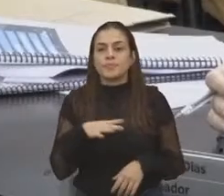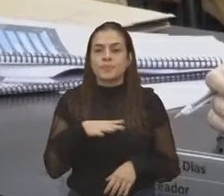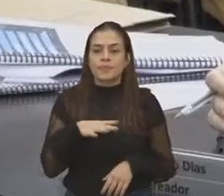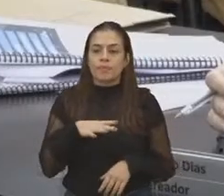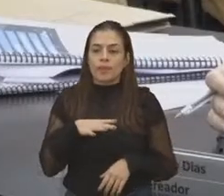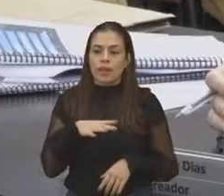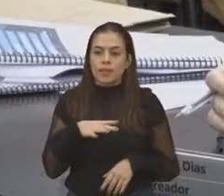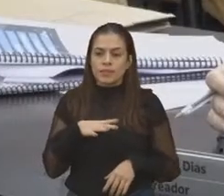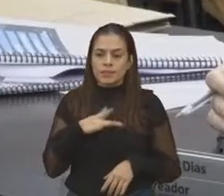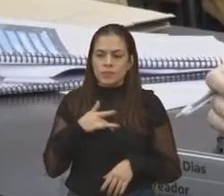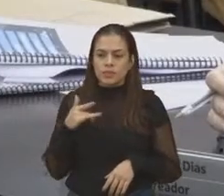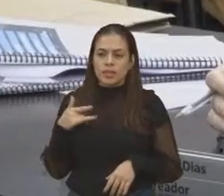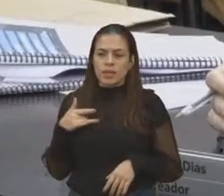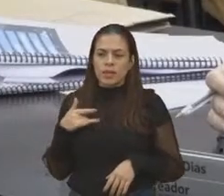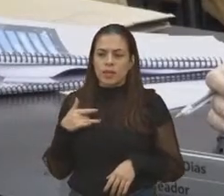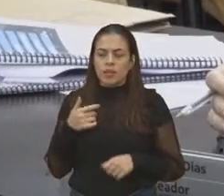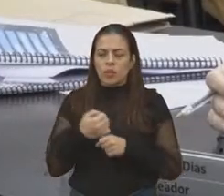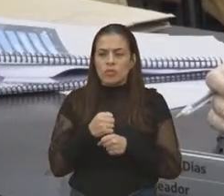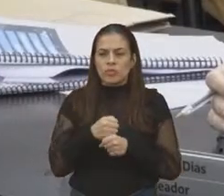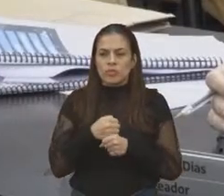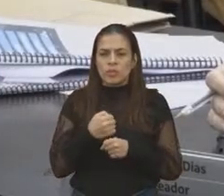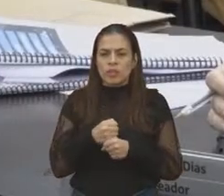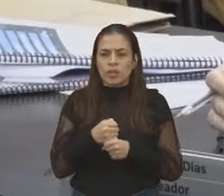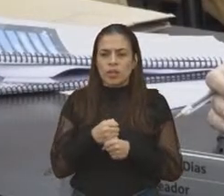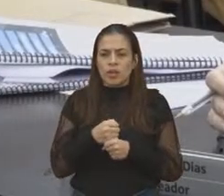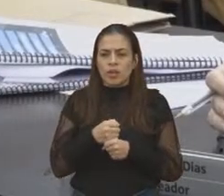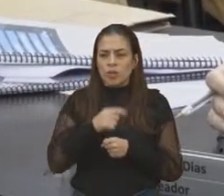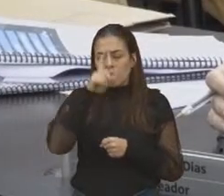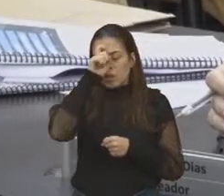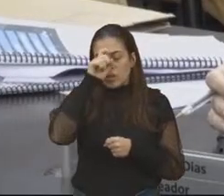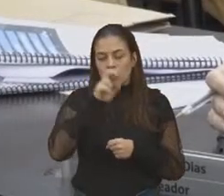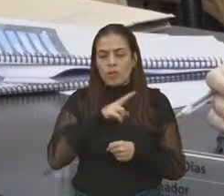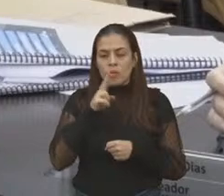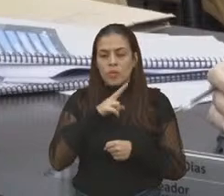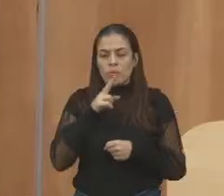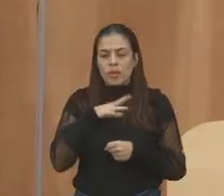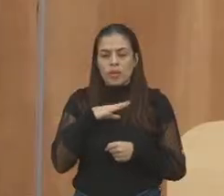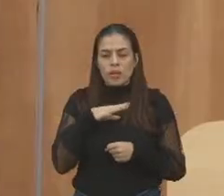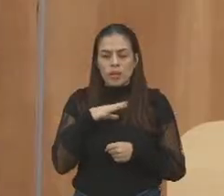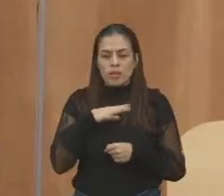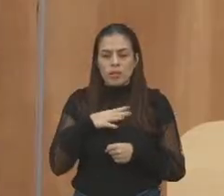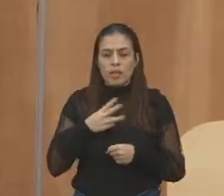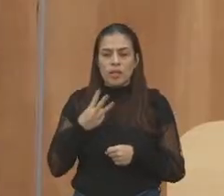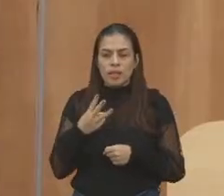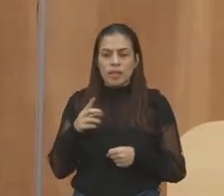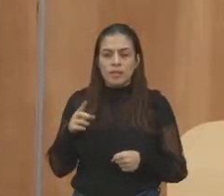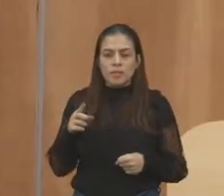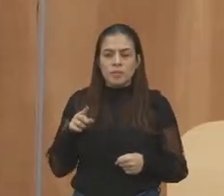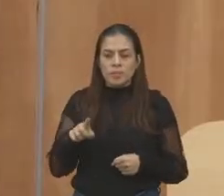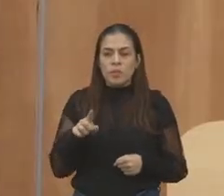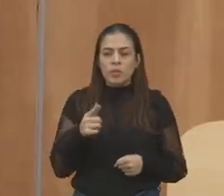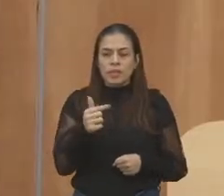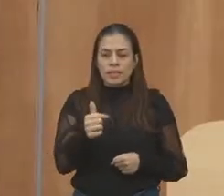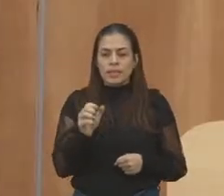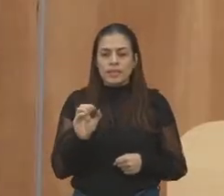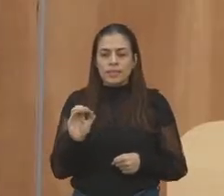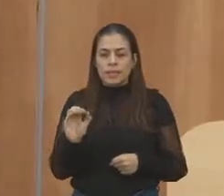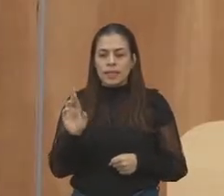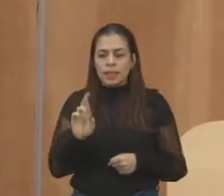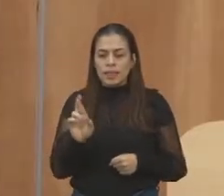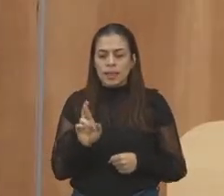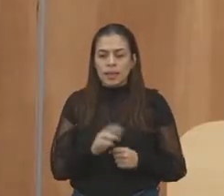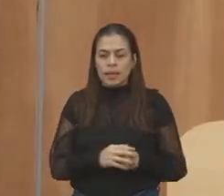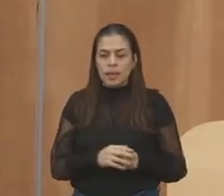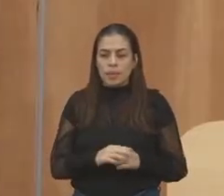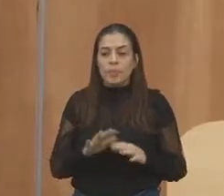Saudável, construção do pronto-socorro municipal, R$ 3.100. Me comprometo a checar, mas o valor previsto no